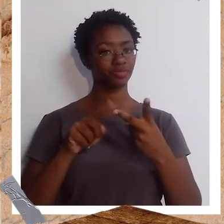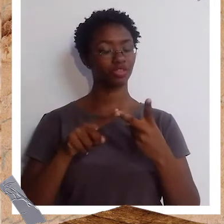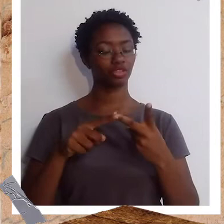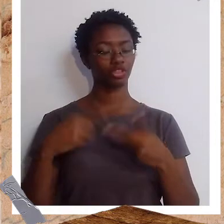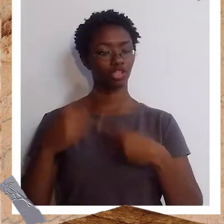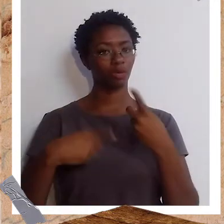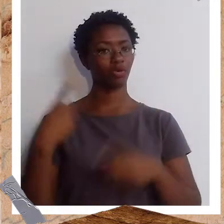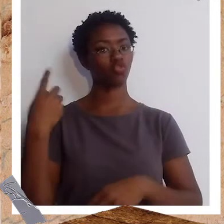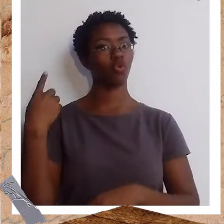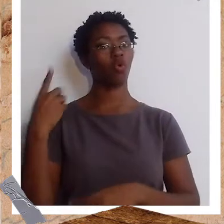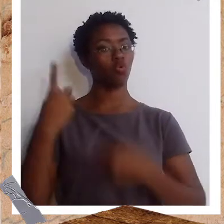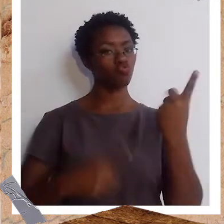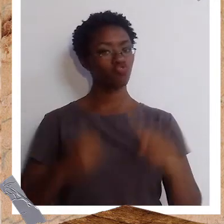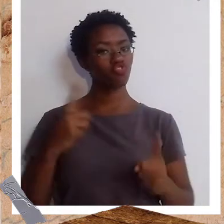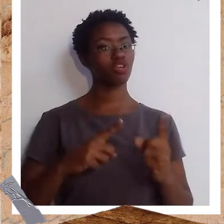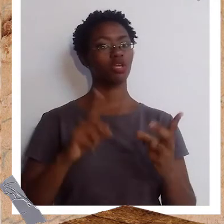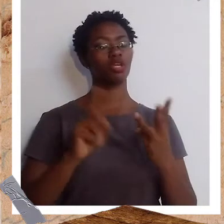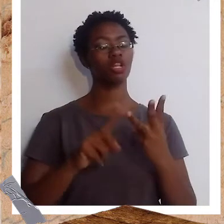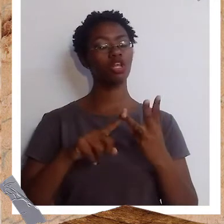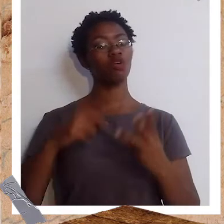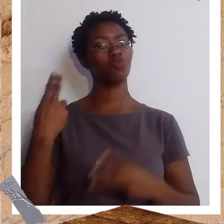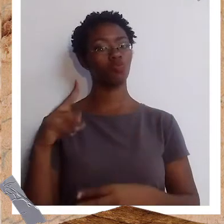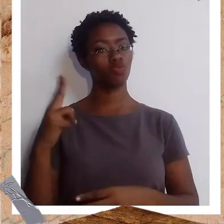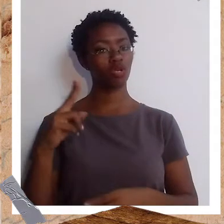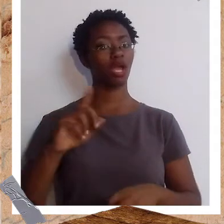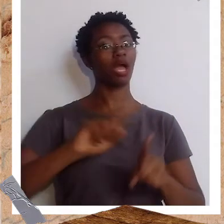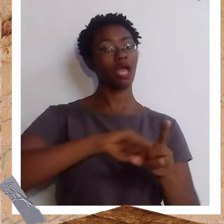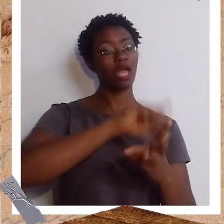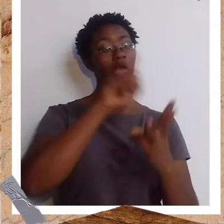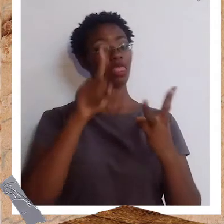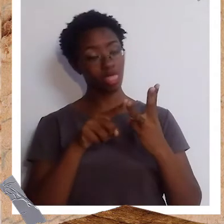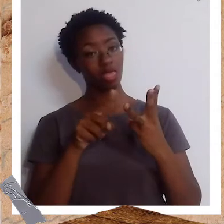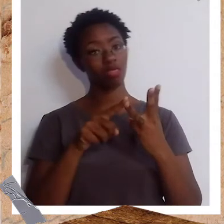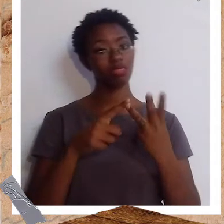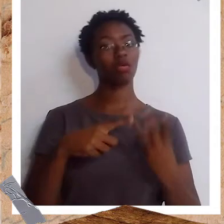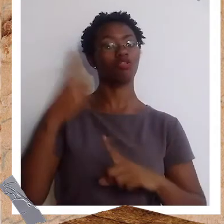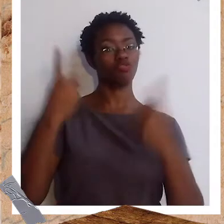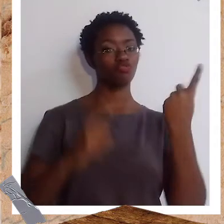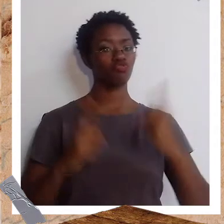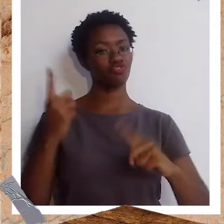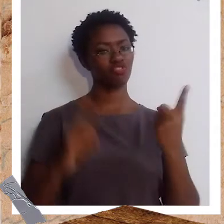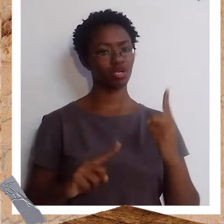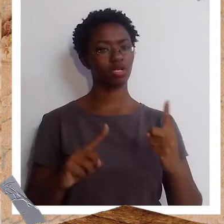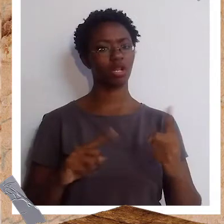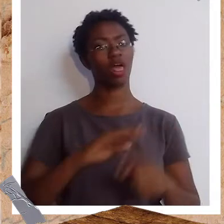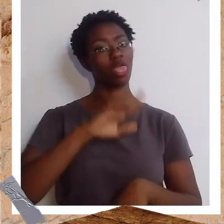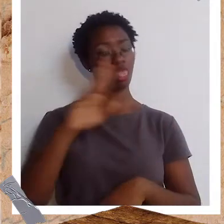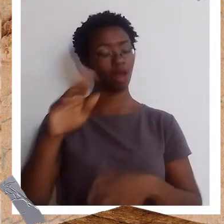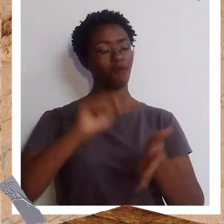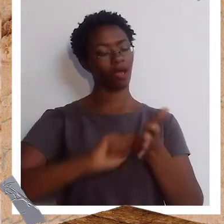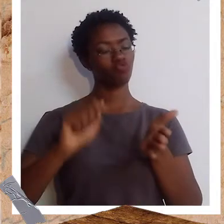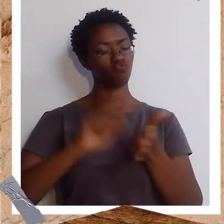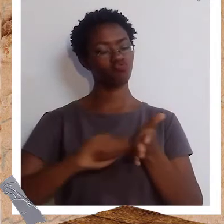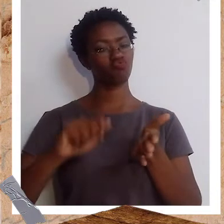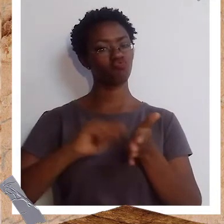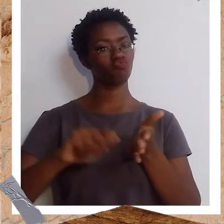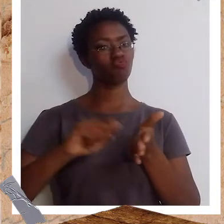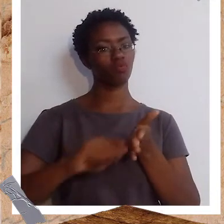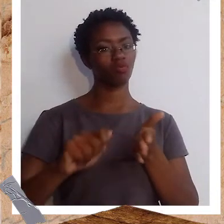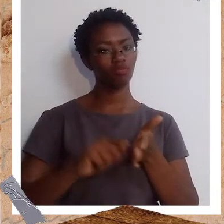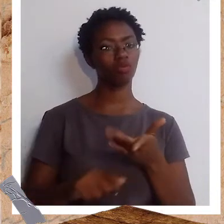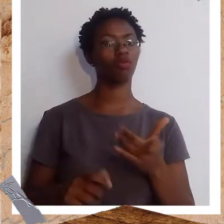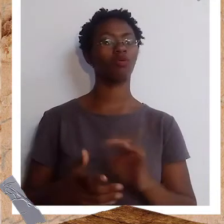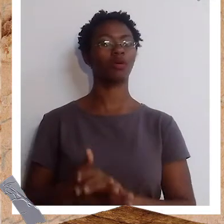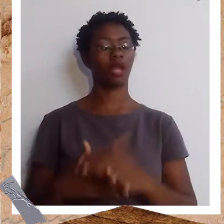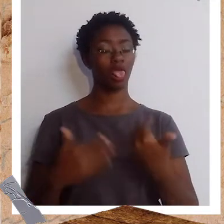Uruguai e o Chile, e uma terceira vez vai para o Chile, né? É muito interessante isso. Ela vai como escritora para